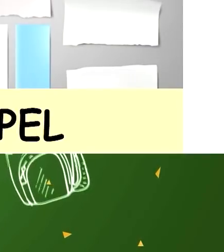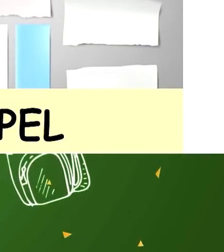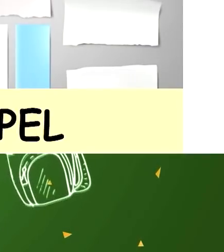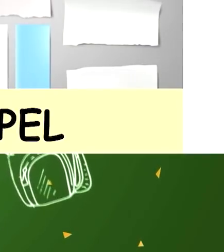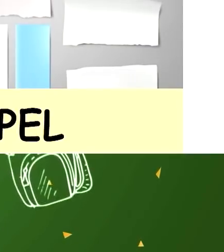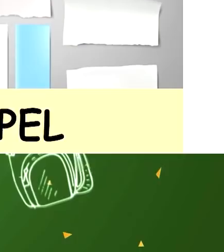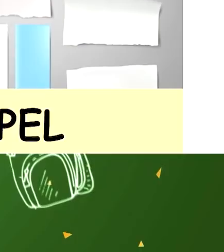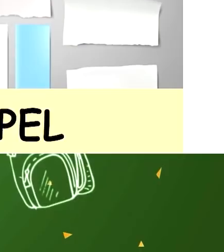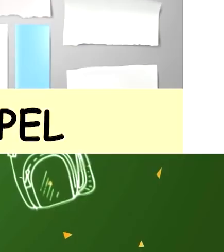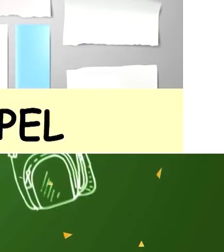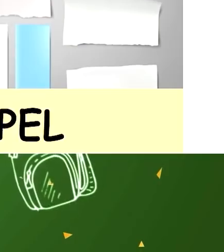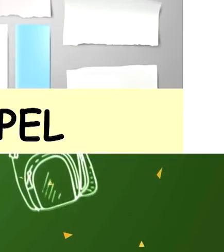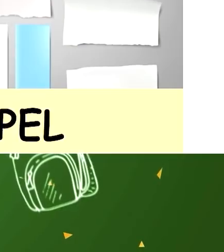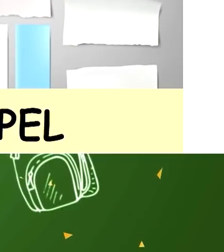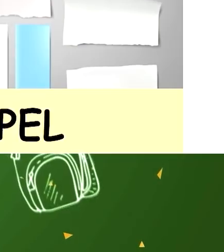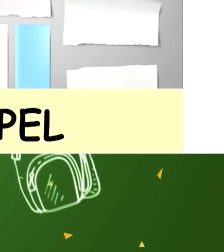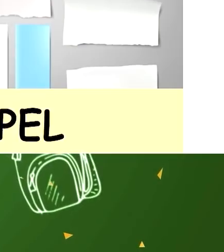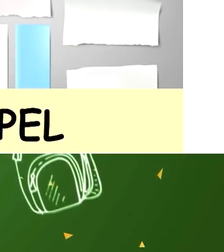Papel.